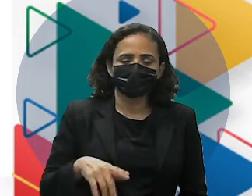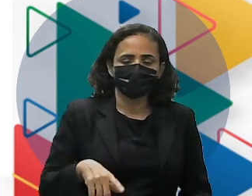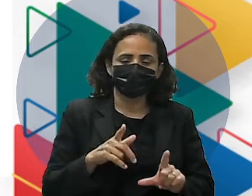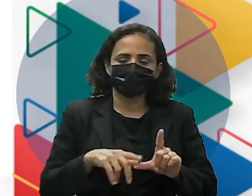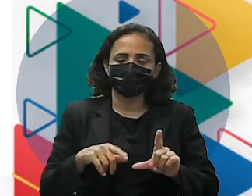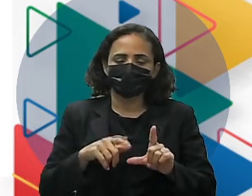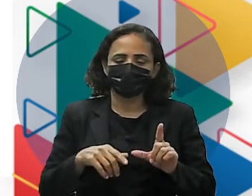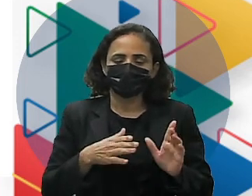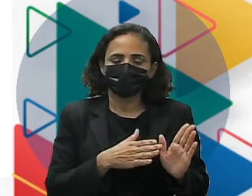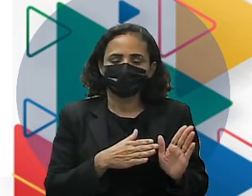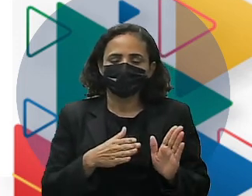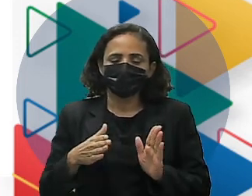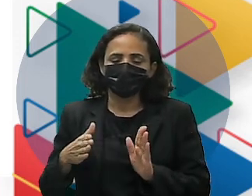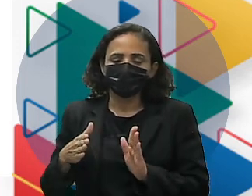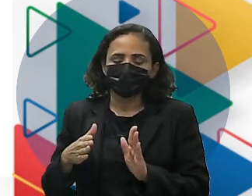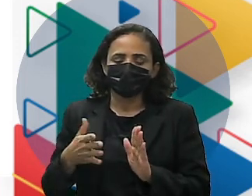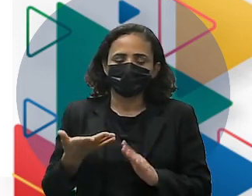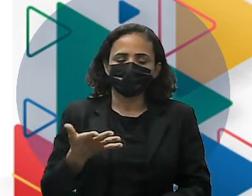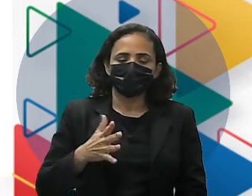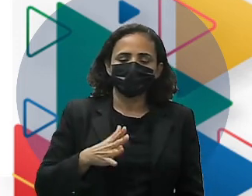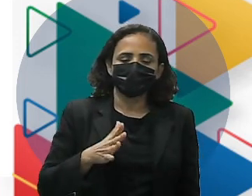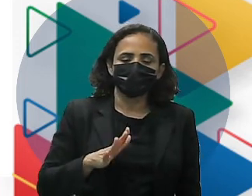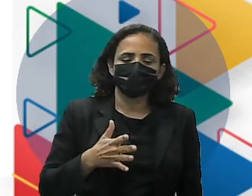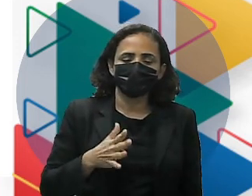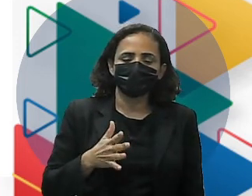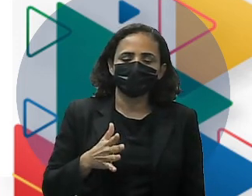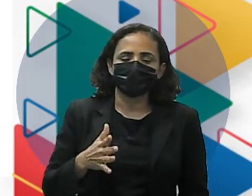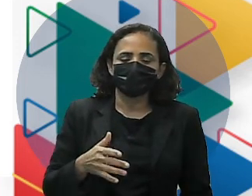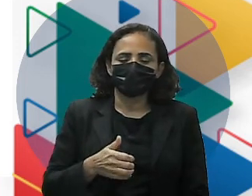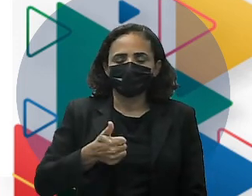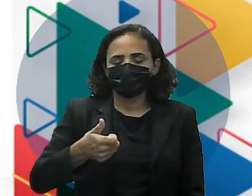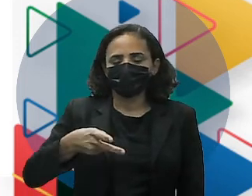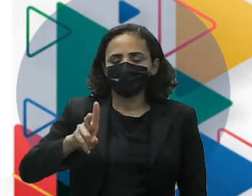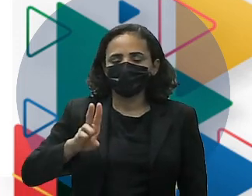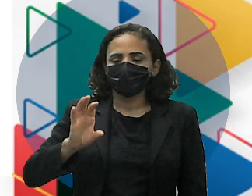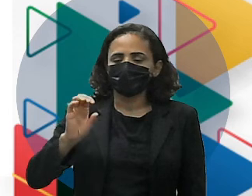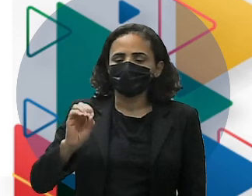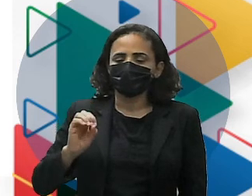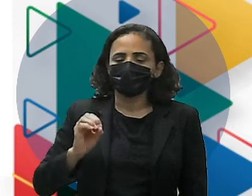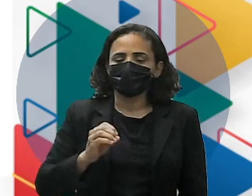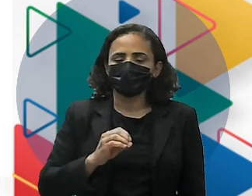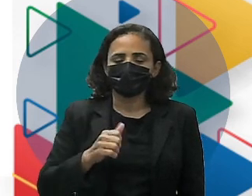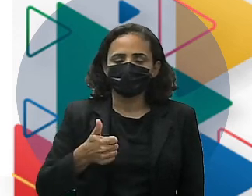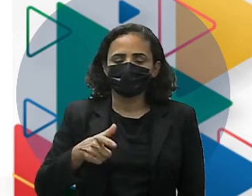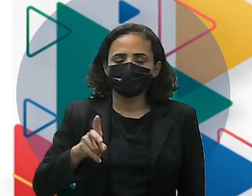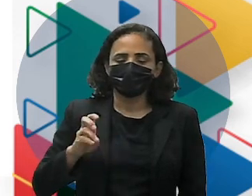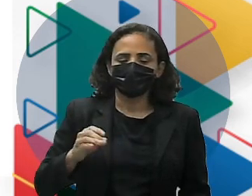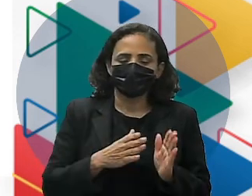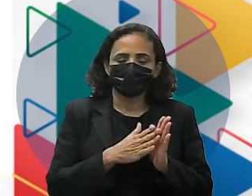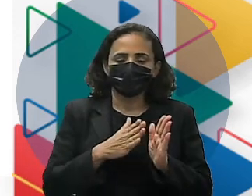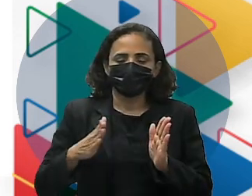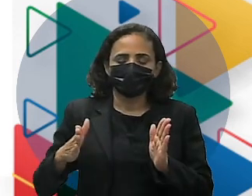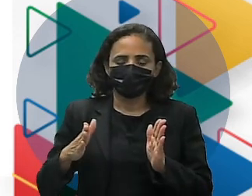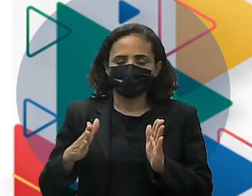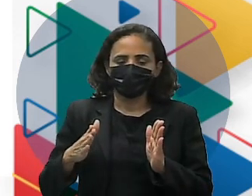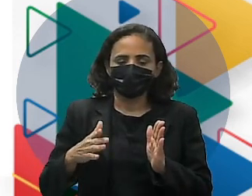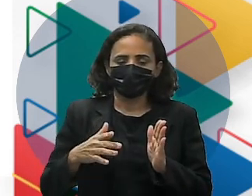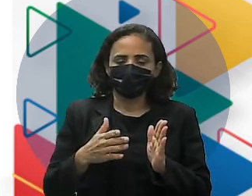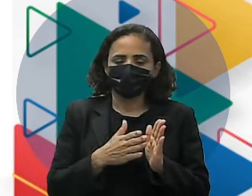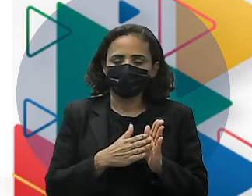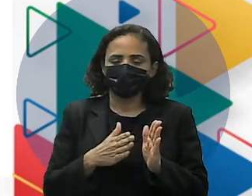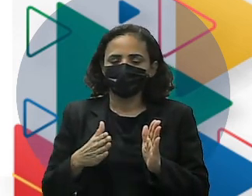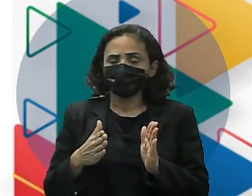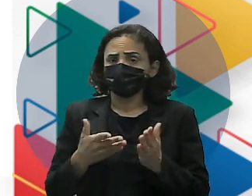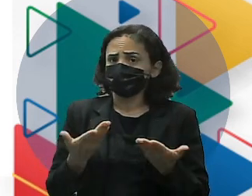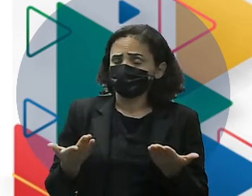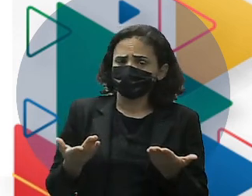A, eu posso ter uma certeza, bem perto aqui, ó, entre 150 e 200. Beleza. Na letra B, isso